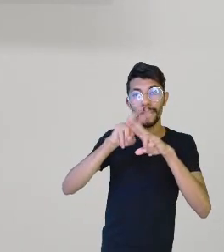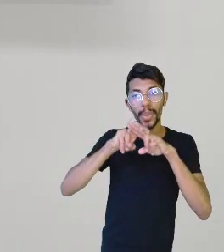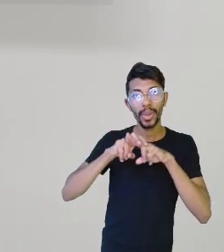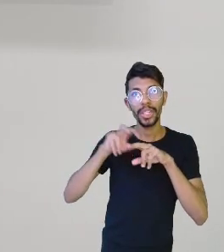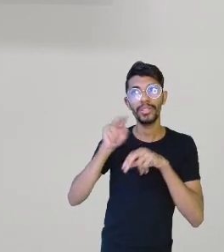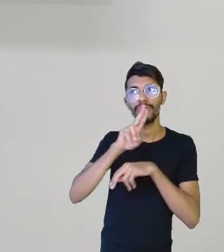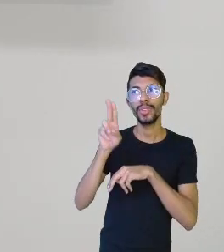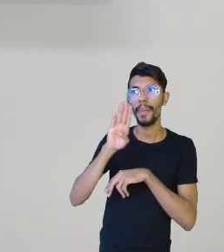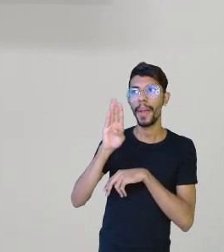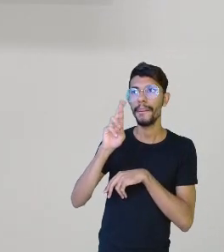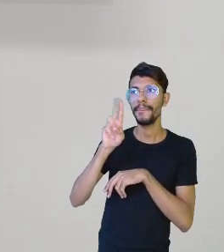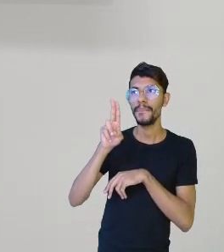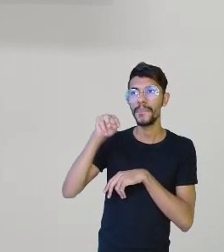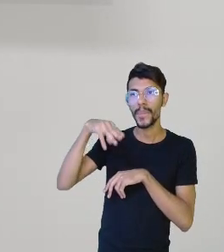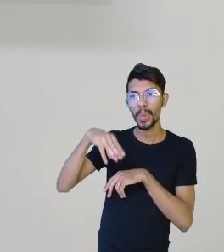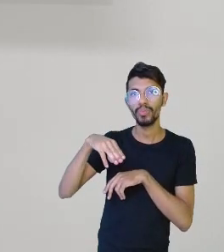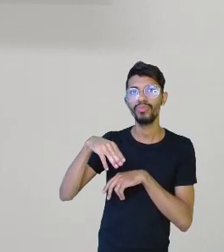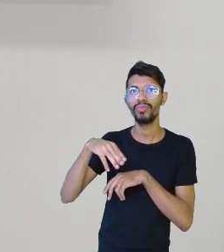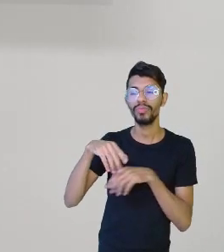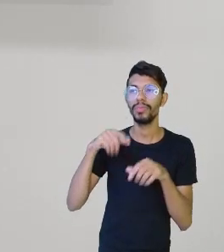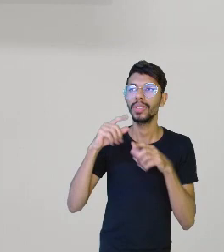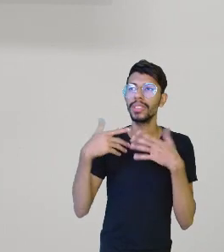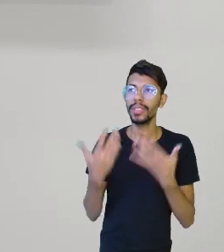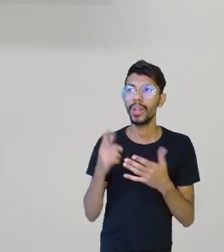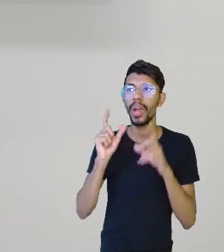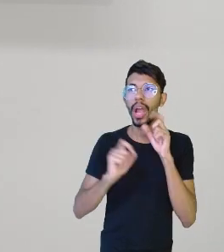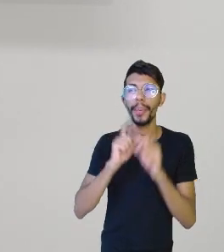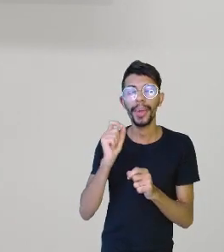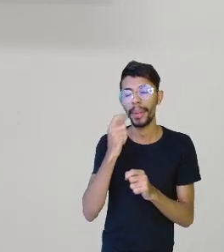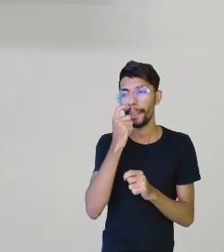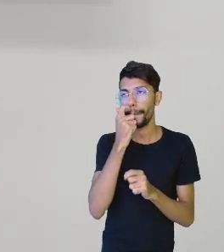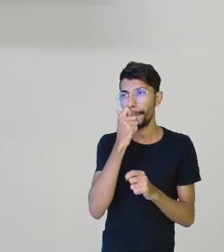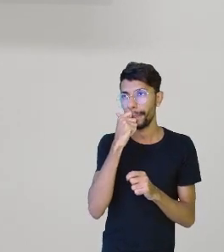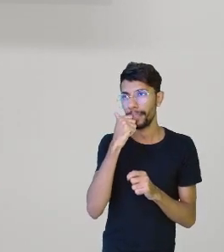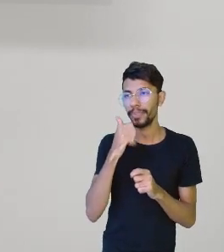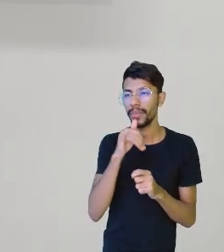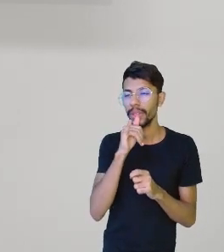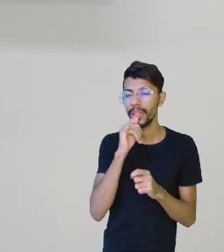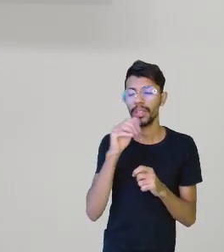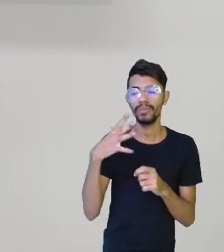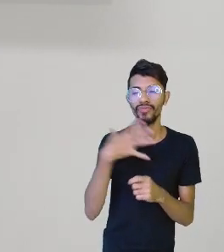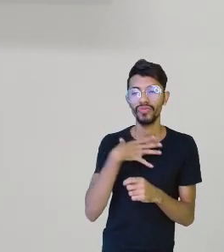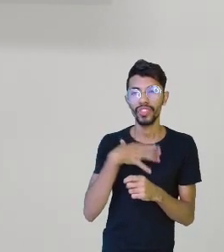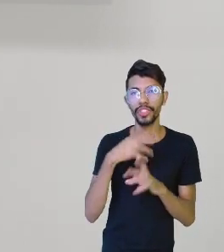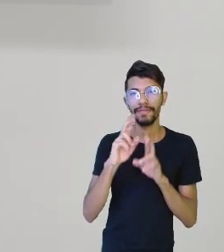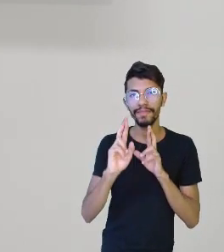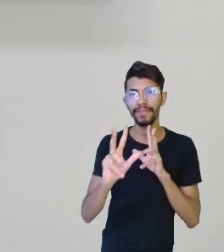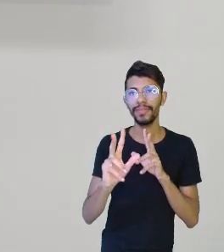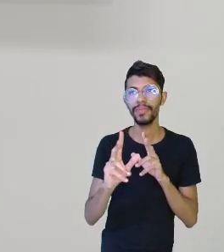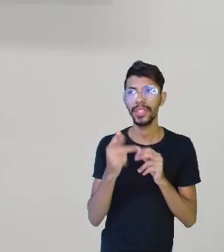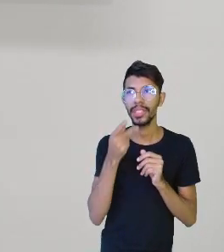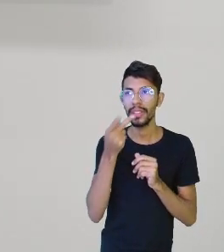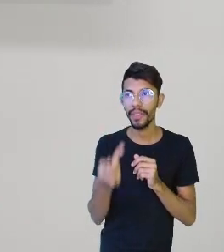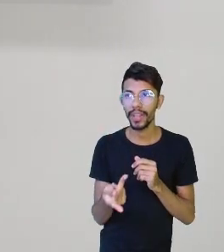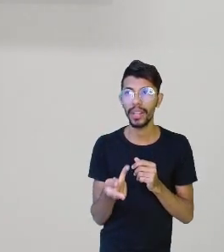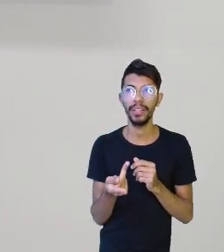Brum, ele é uma corruptela, que a gente pode dizer, uma forma diferente de